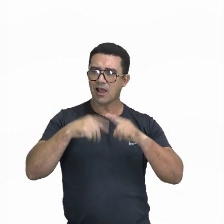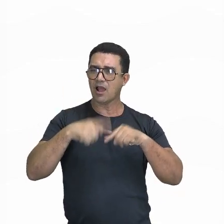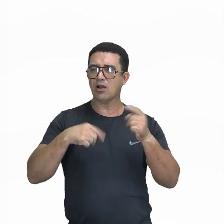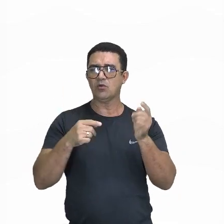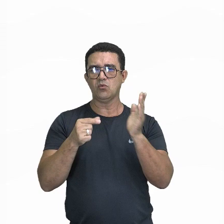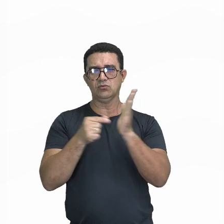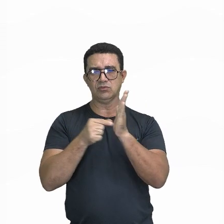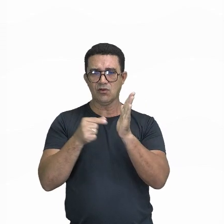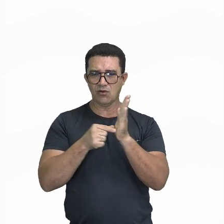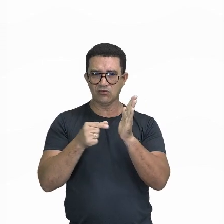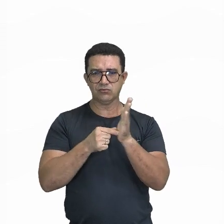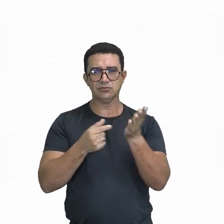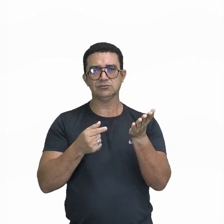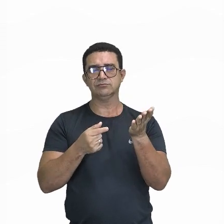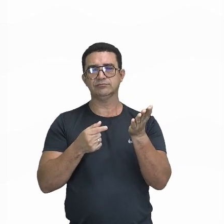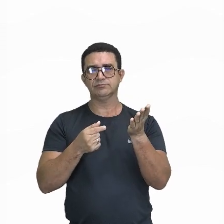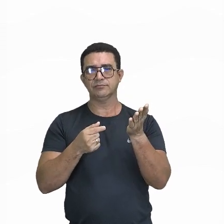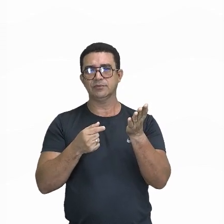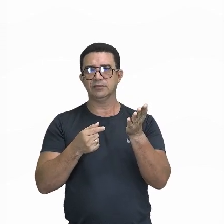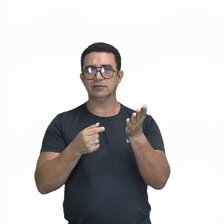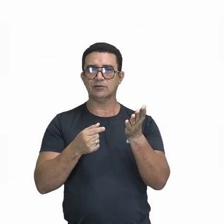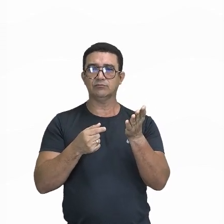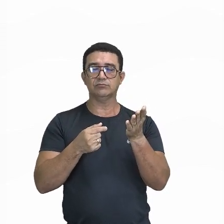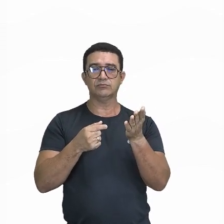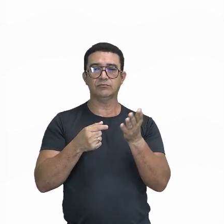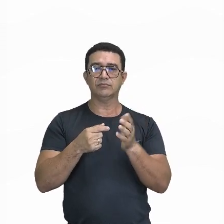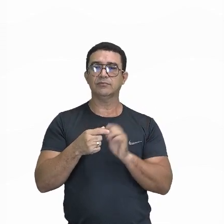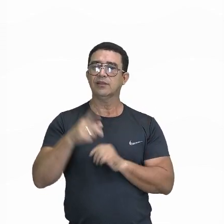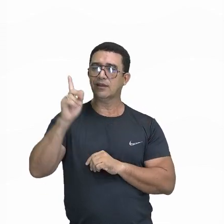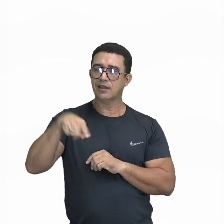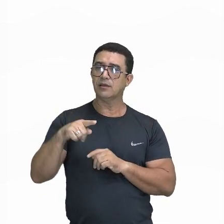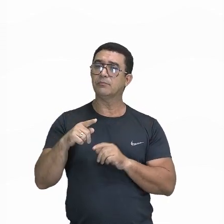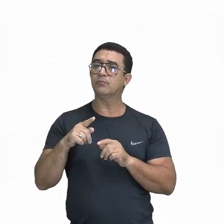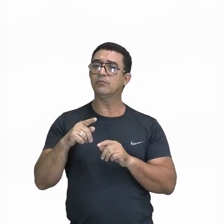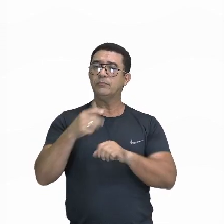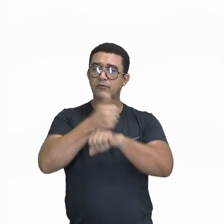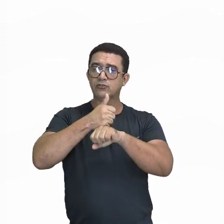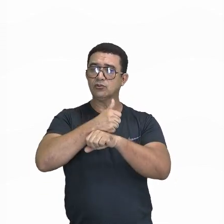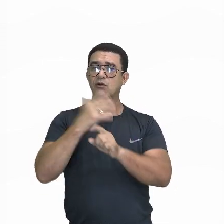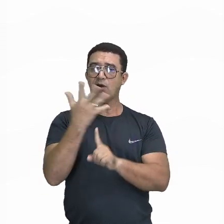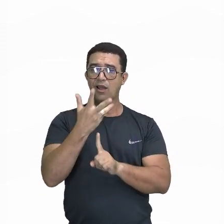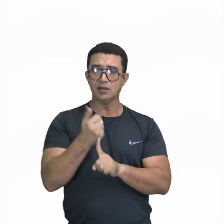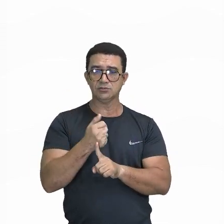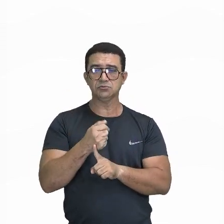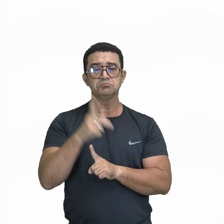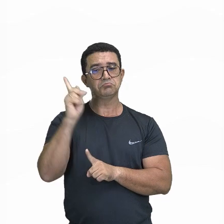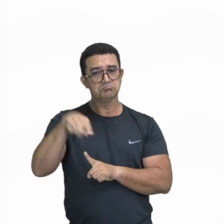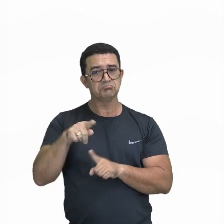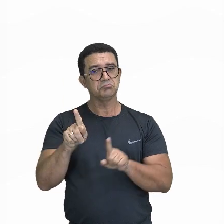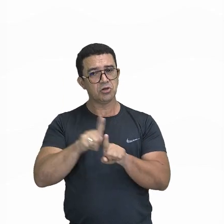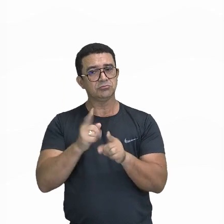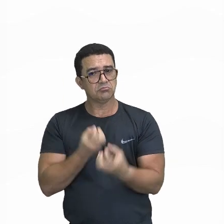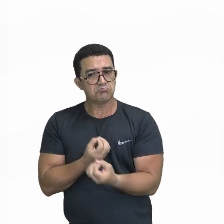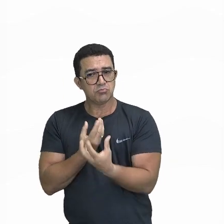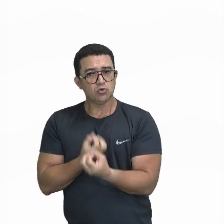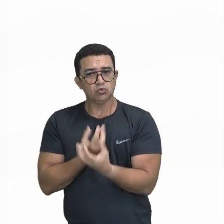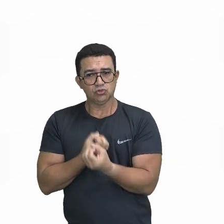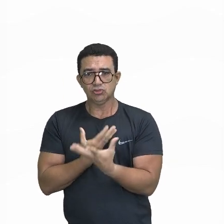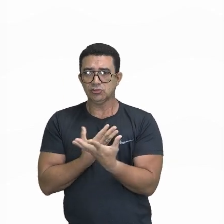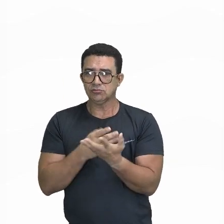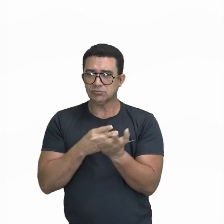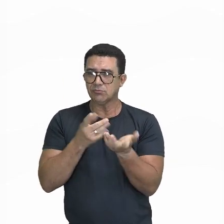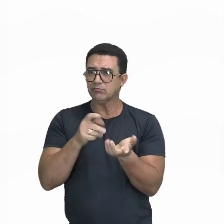hardware, né, o software, então os artistas eles podem produzir